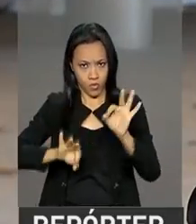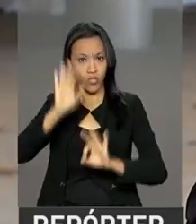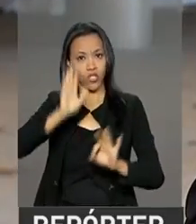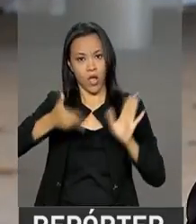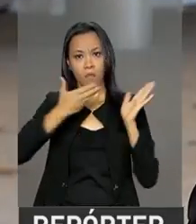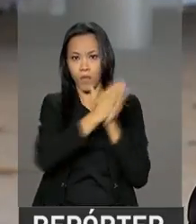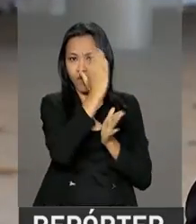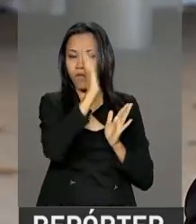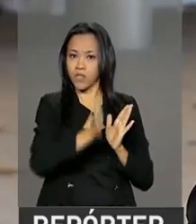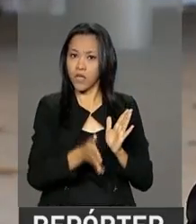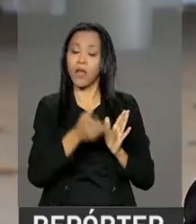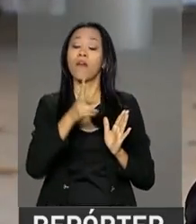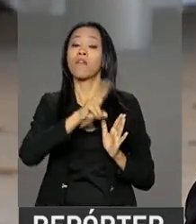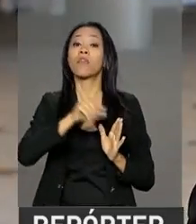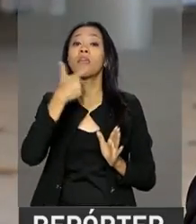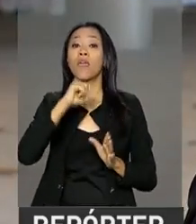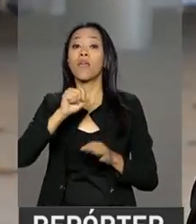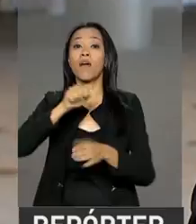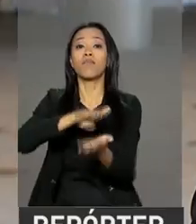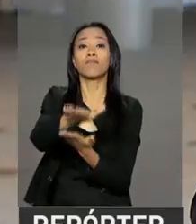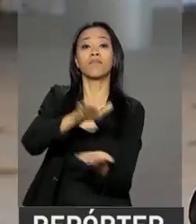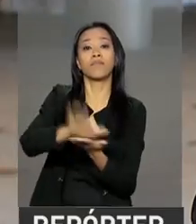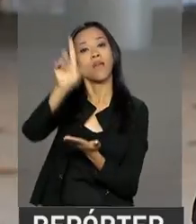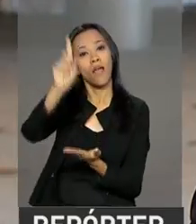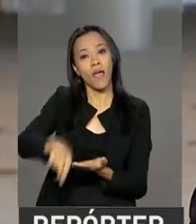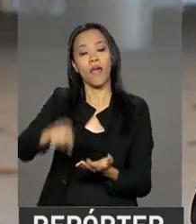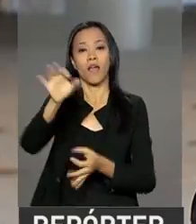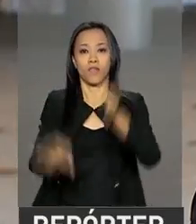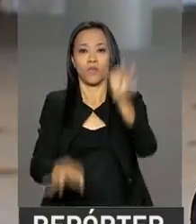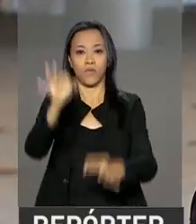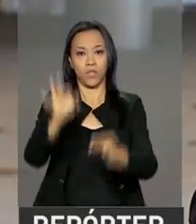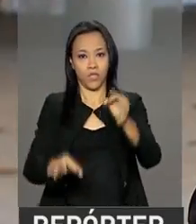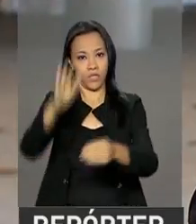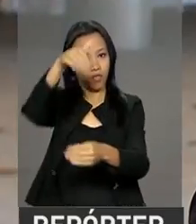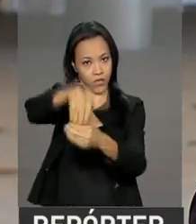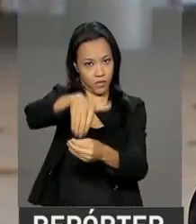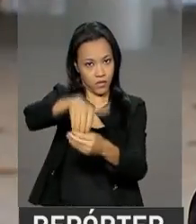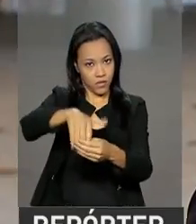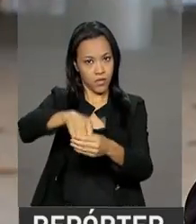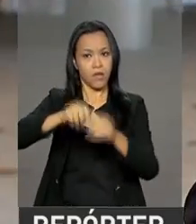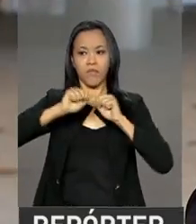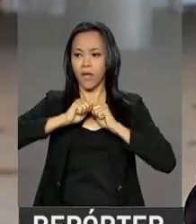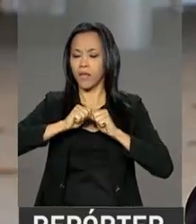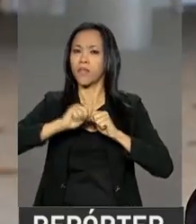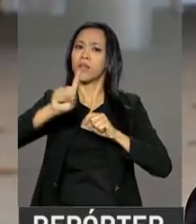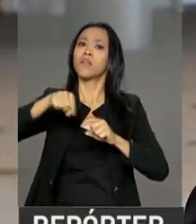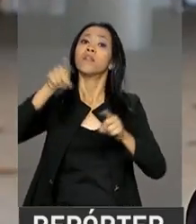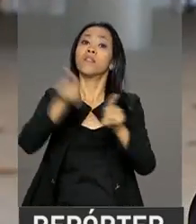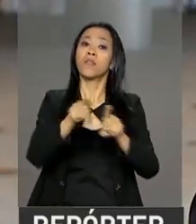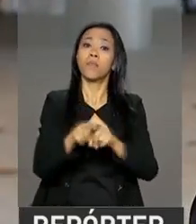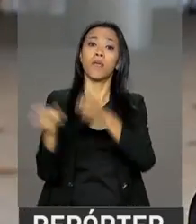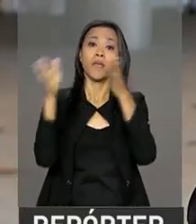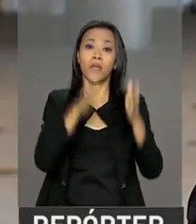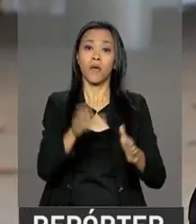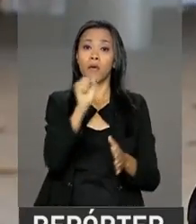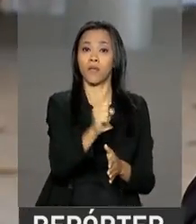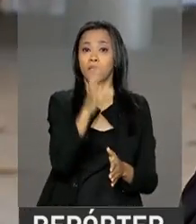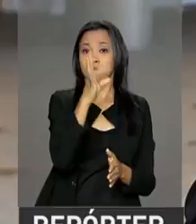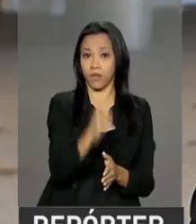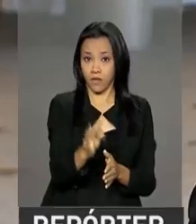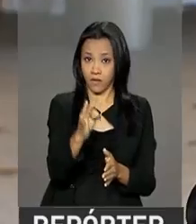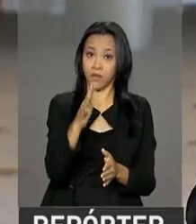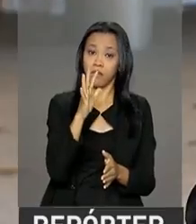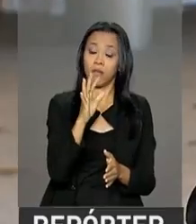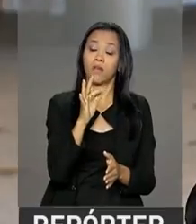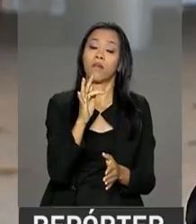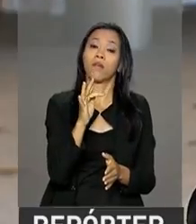emitido pela justiça eleitoral ou ainda por delegação para outros órgãos públicos e o Tribunal Superior Eleitoral vai ser o